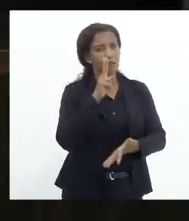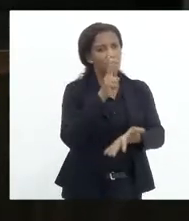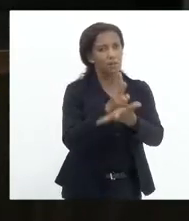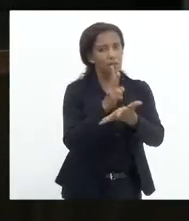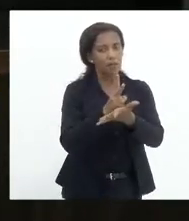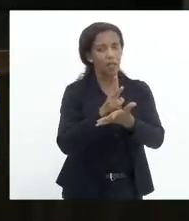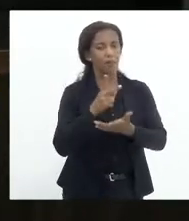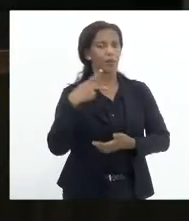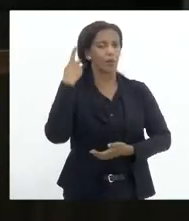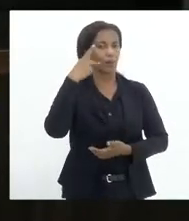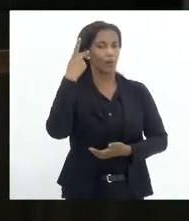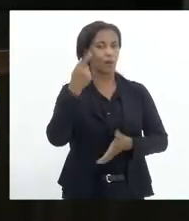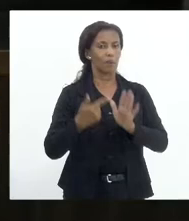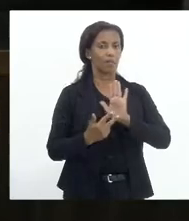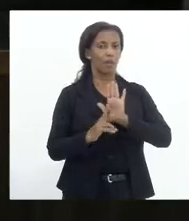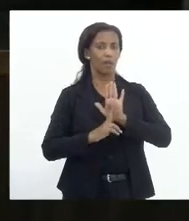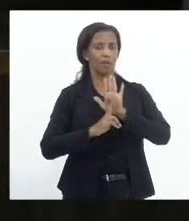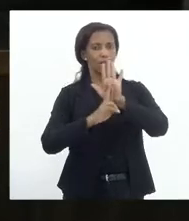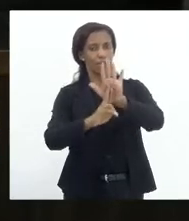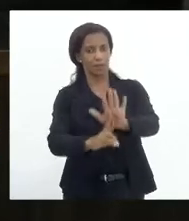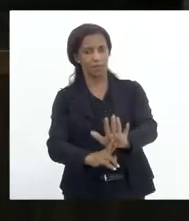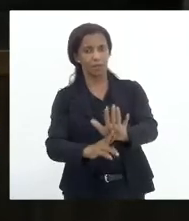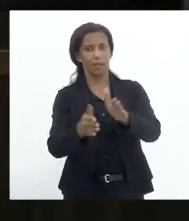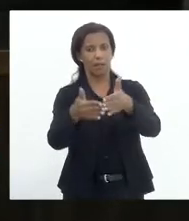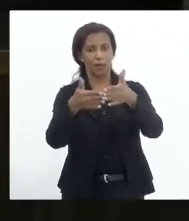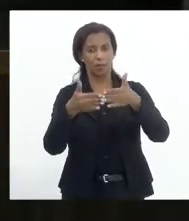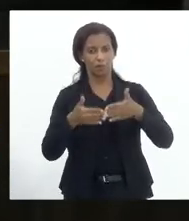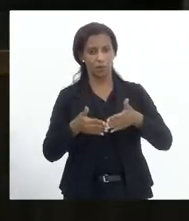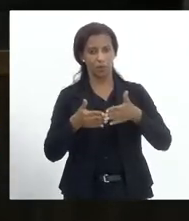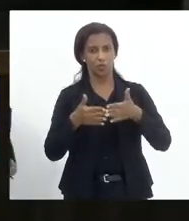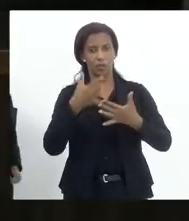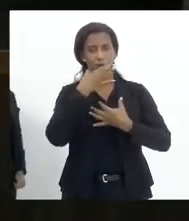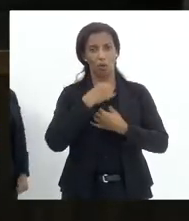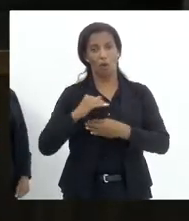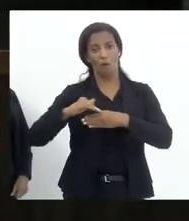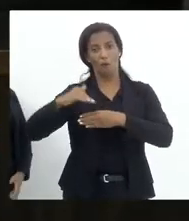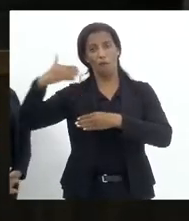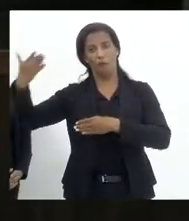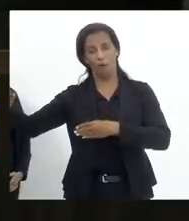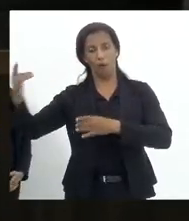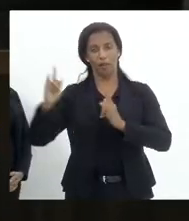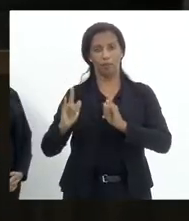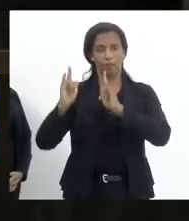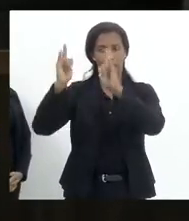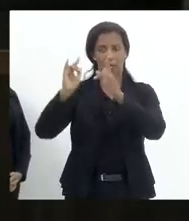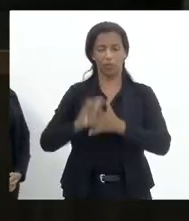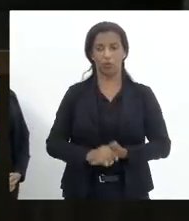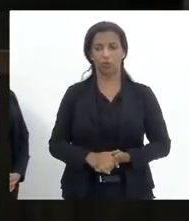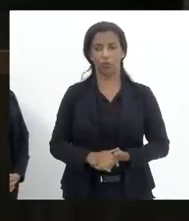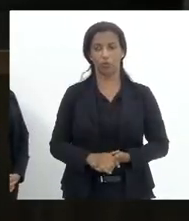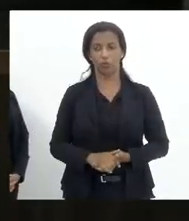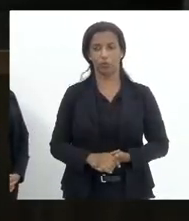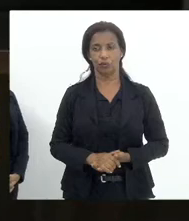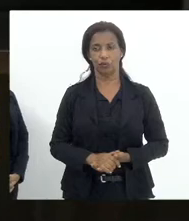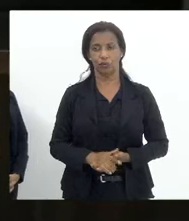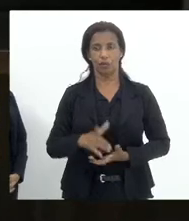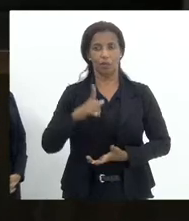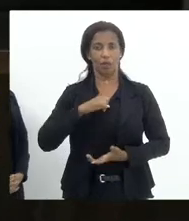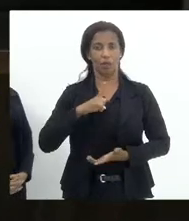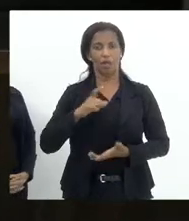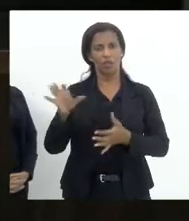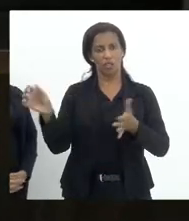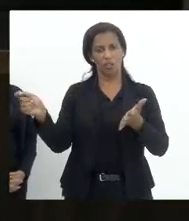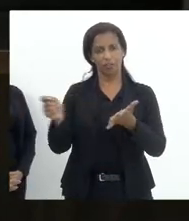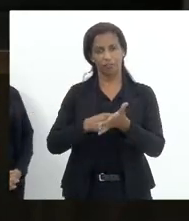quando o Parlamento aqui apresentar pedido para homenagear alguém fora da Assembleia a gente tem